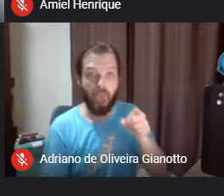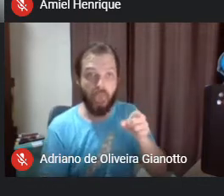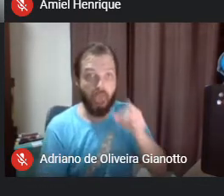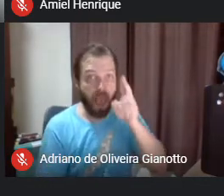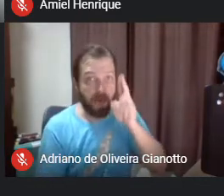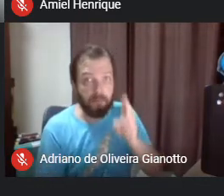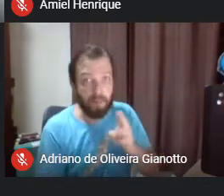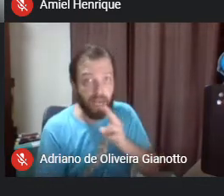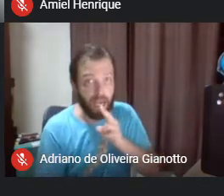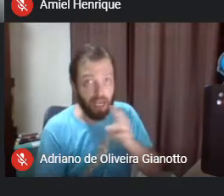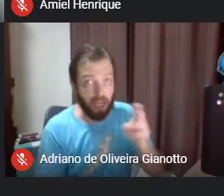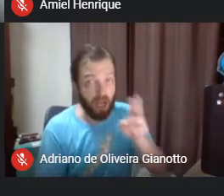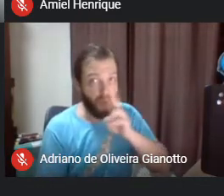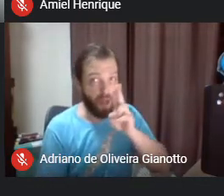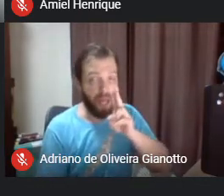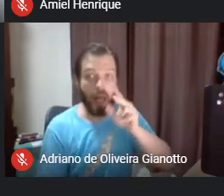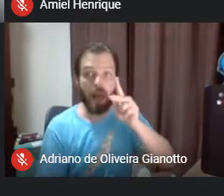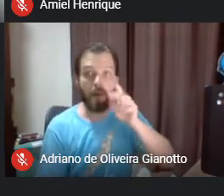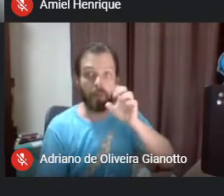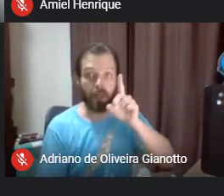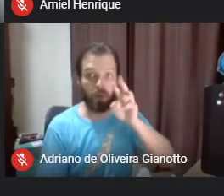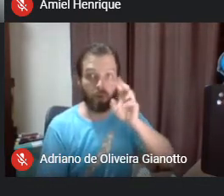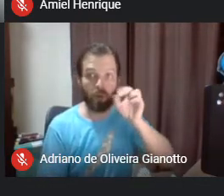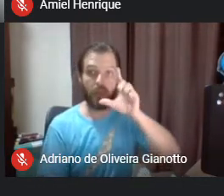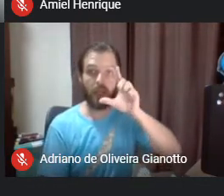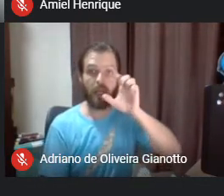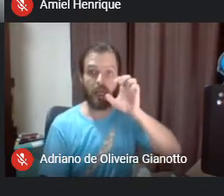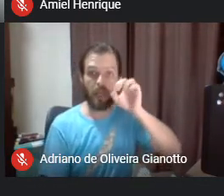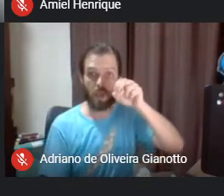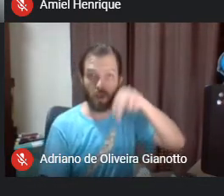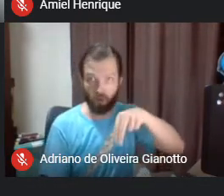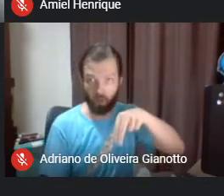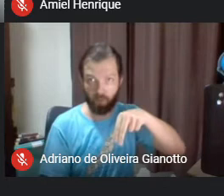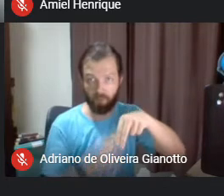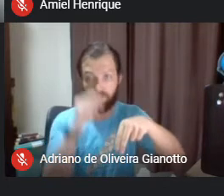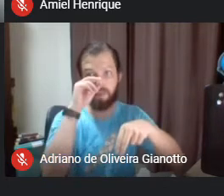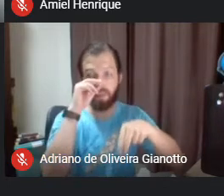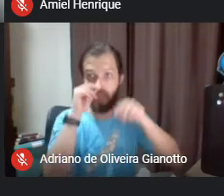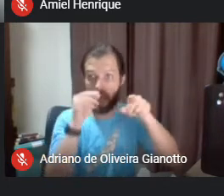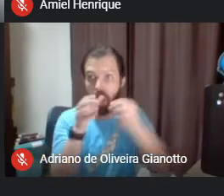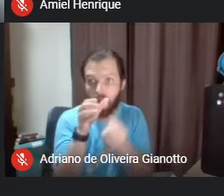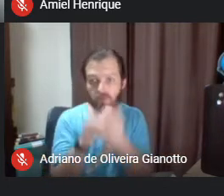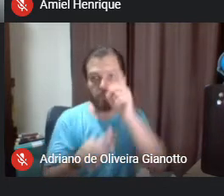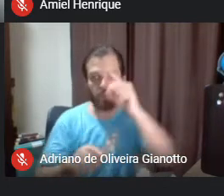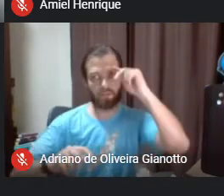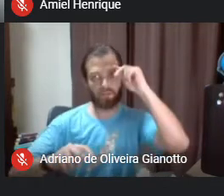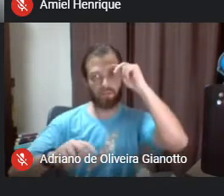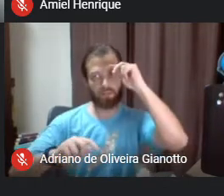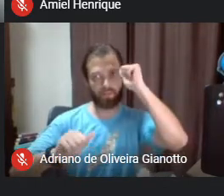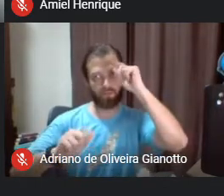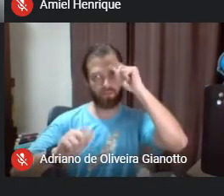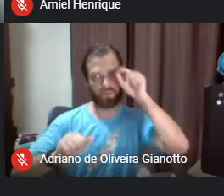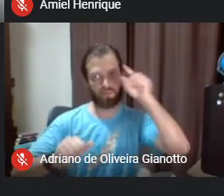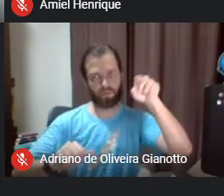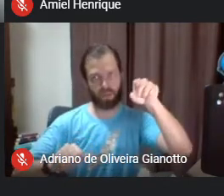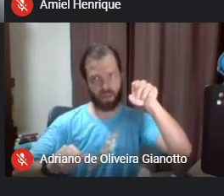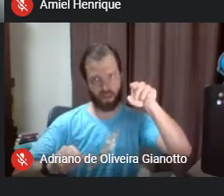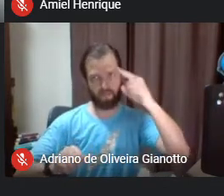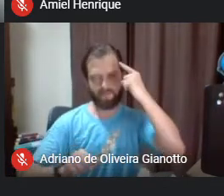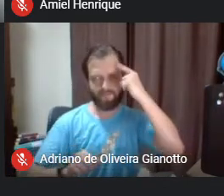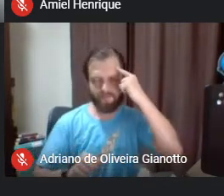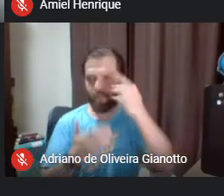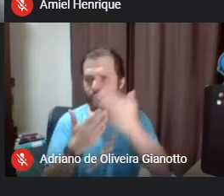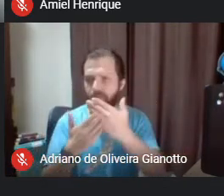Então, aí teve esse padre, Pedro Pons, né,